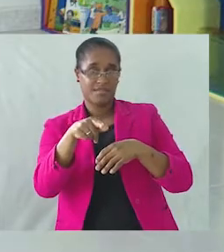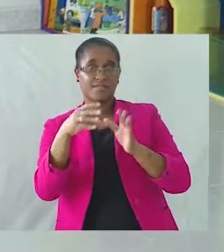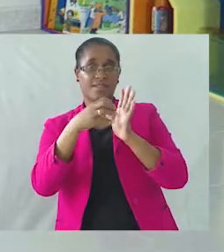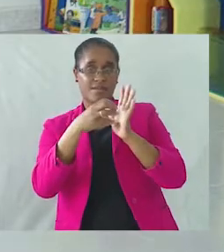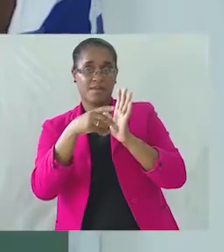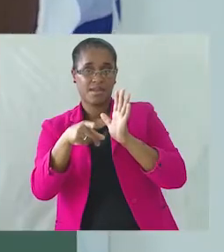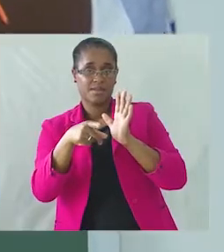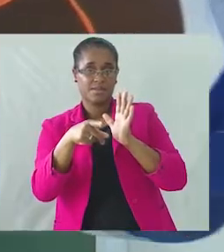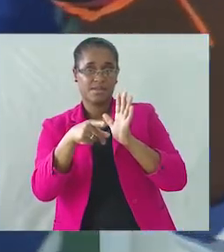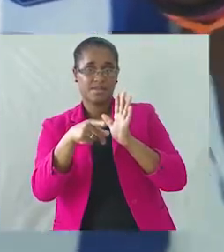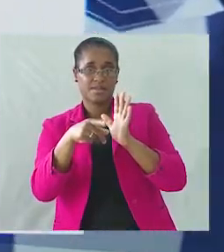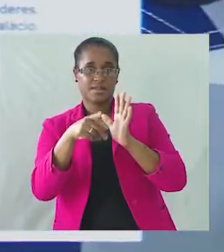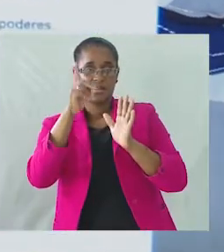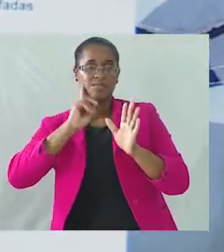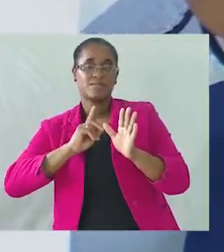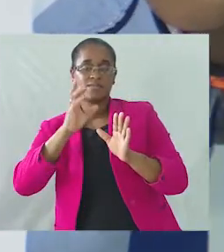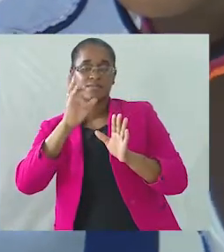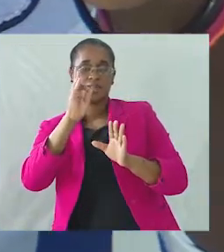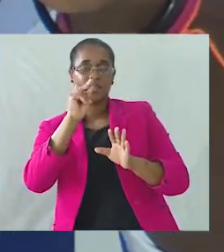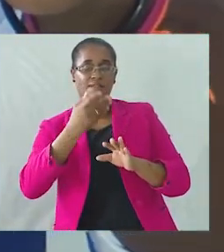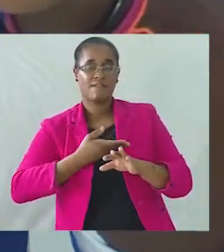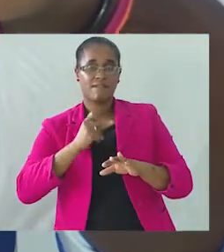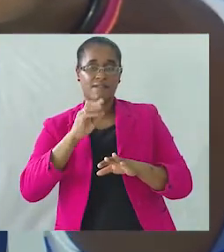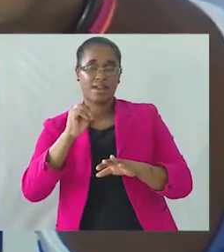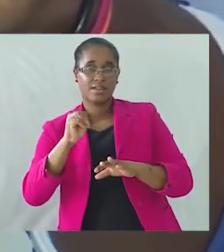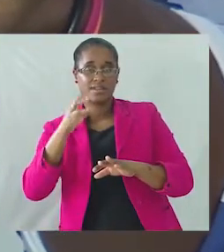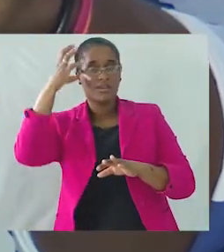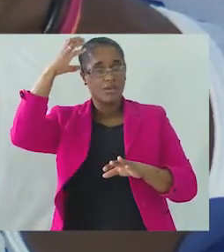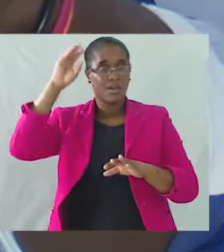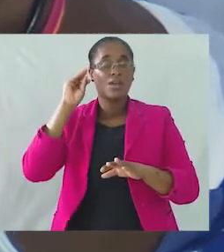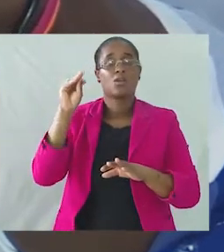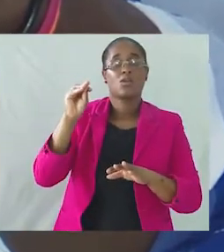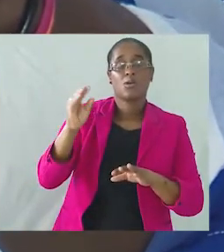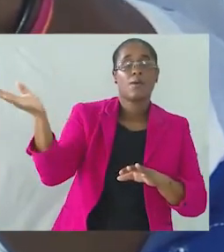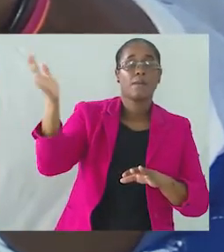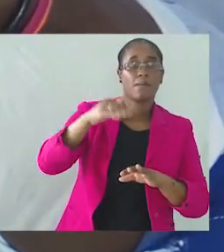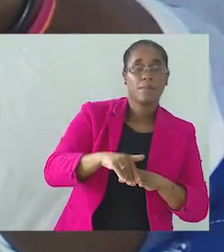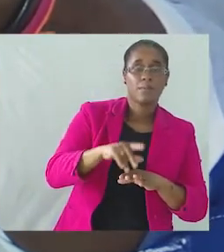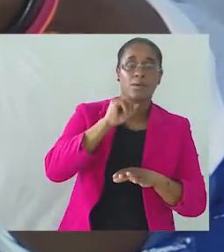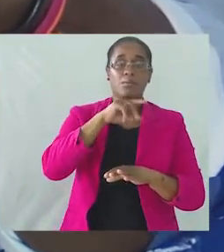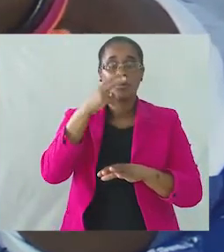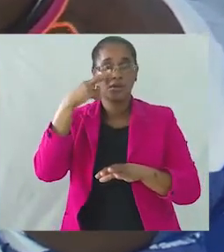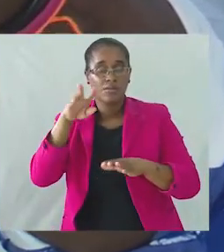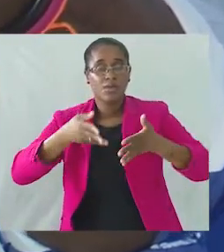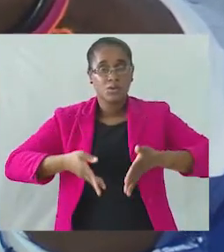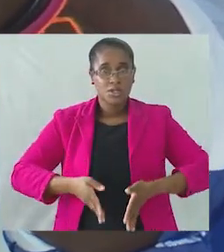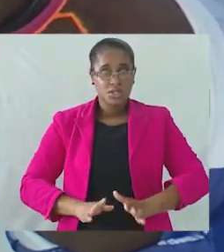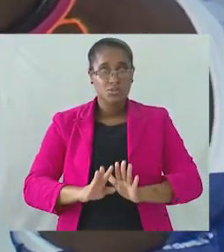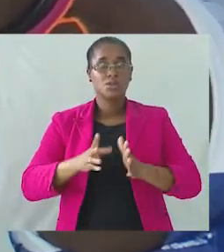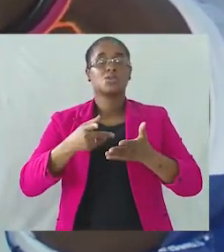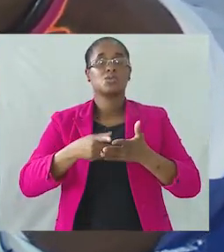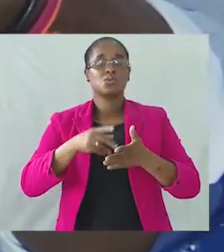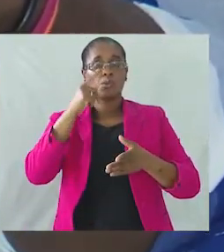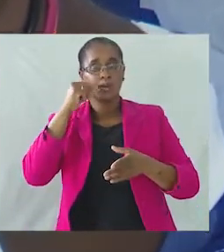portanto, as fadas que o rei mandou chamar para poder assistir ao nascimento